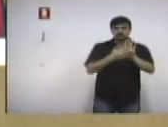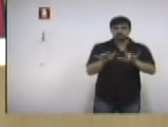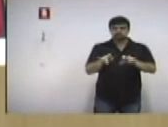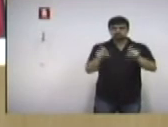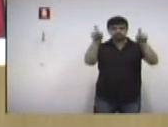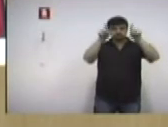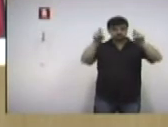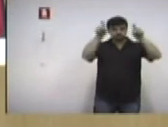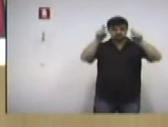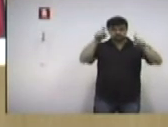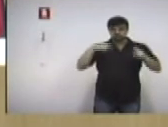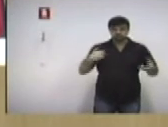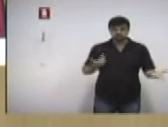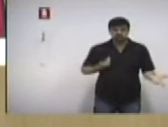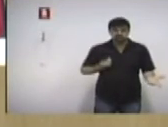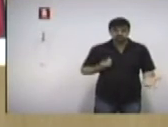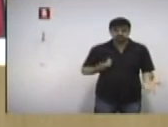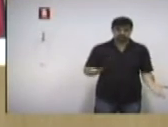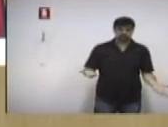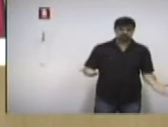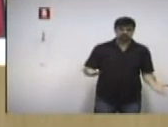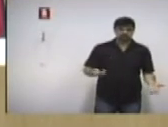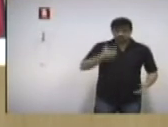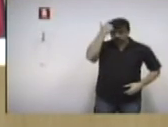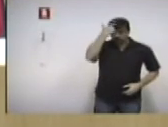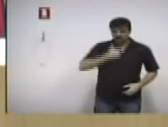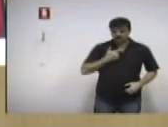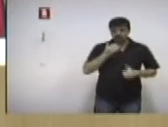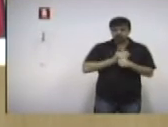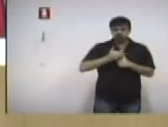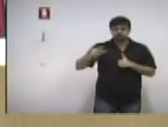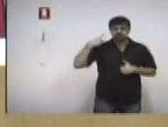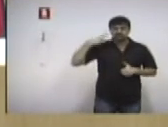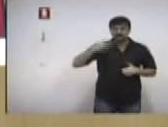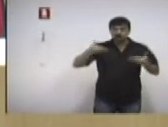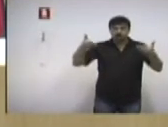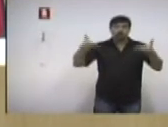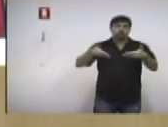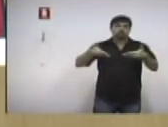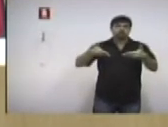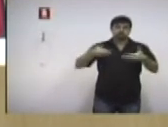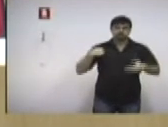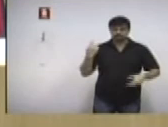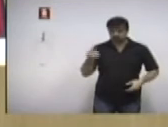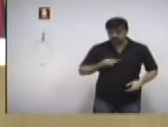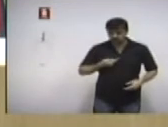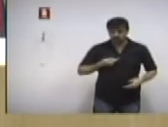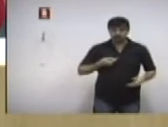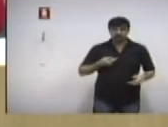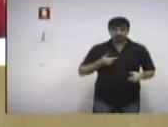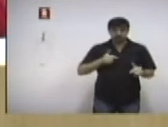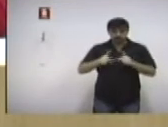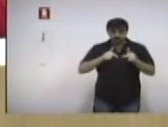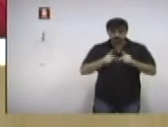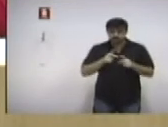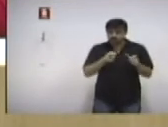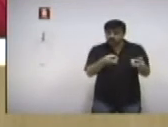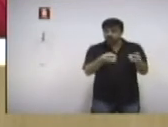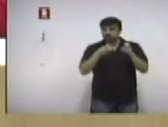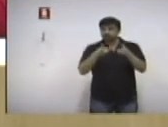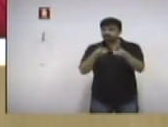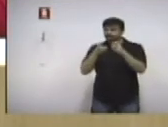Eu não me importo com isso o que eu me importo é o meu mandato é hoje e o meu mandato hoje está